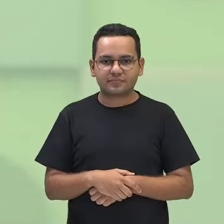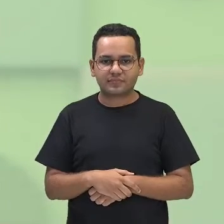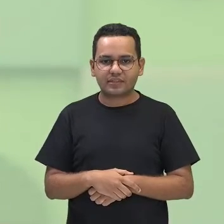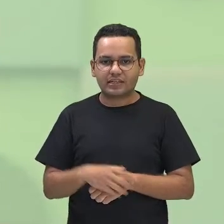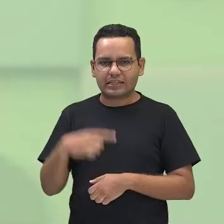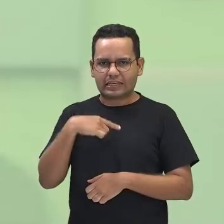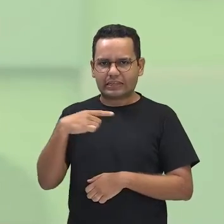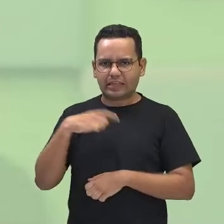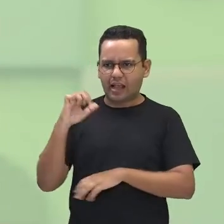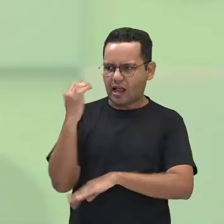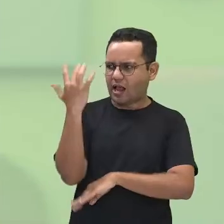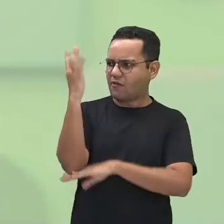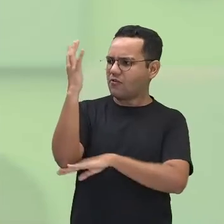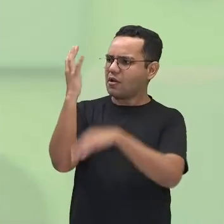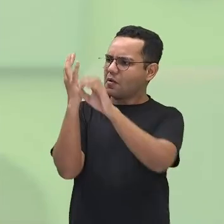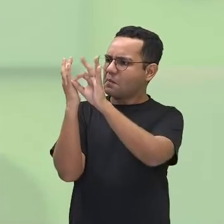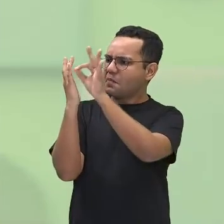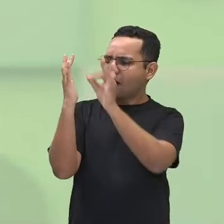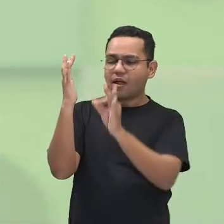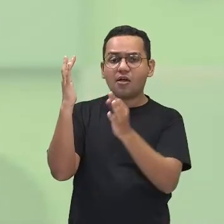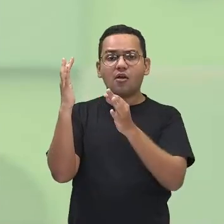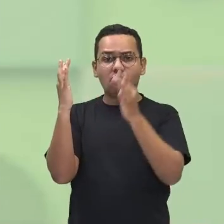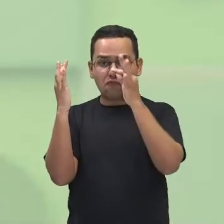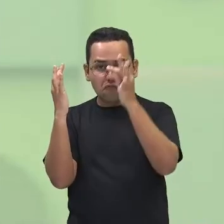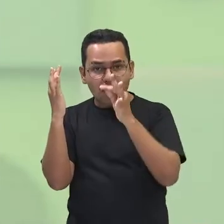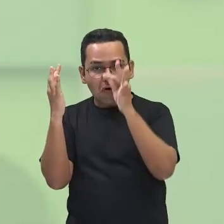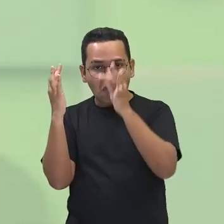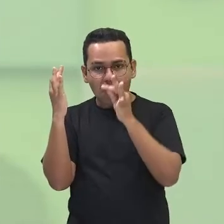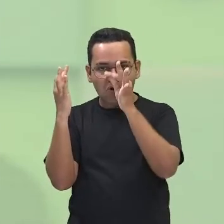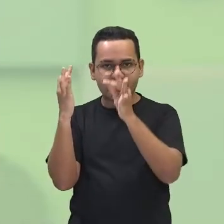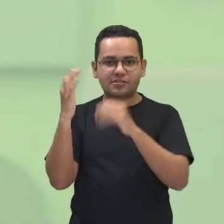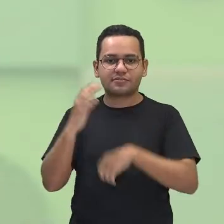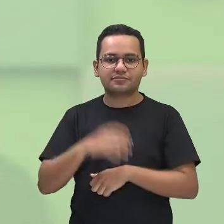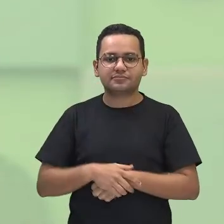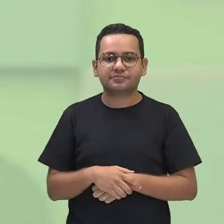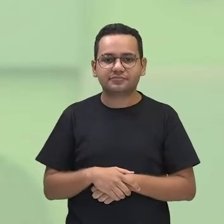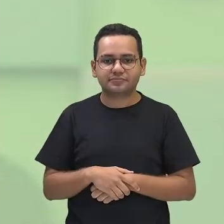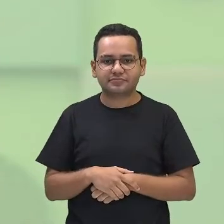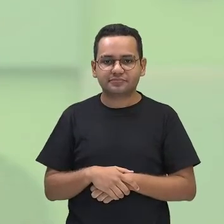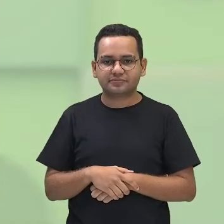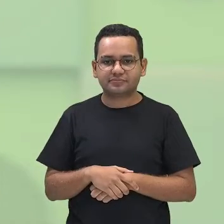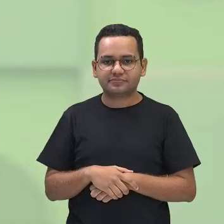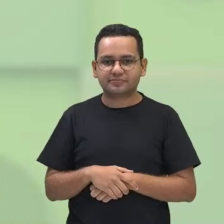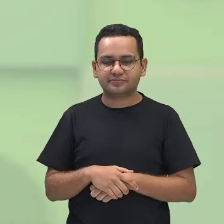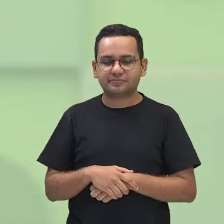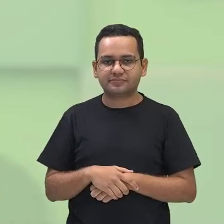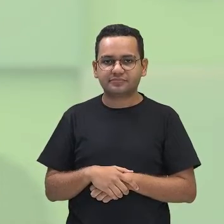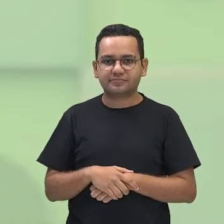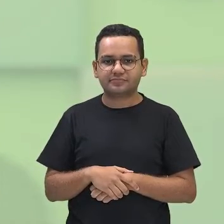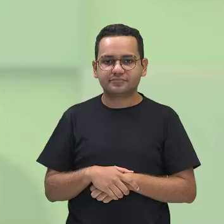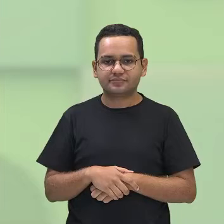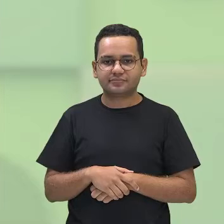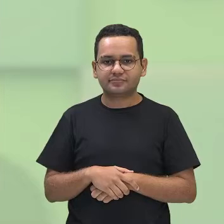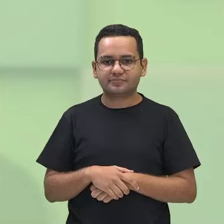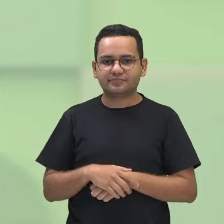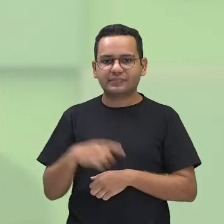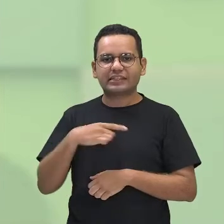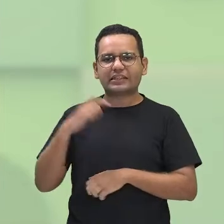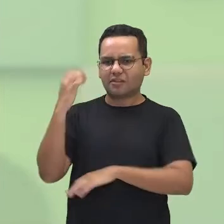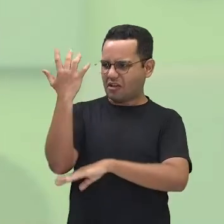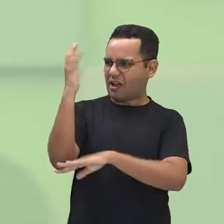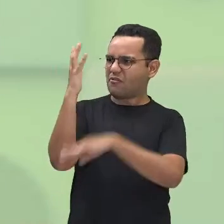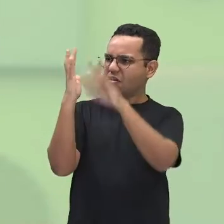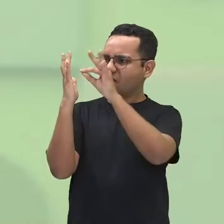no solo, né? Ali na base, na base da planta, e que fica aquele